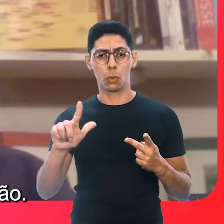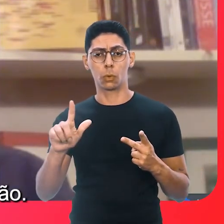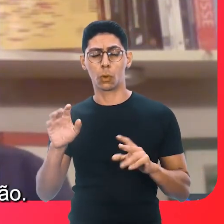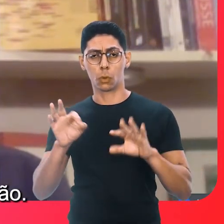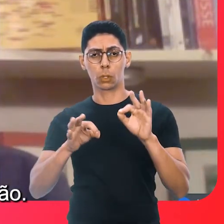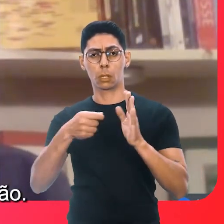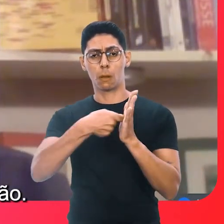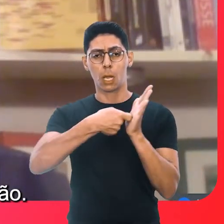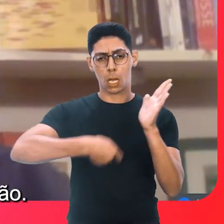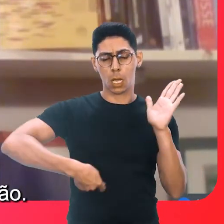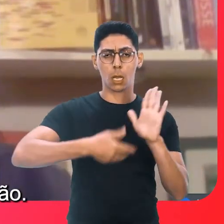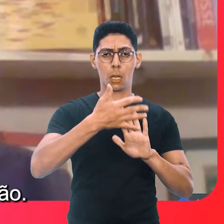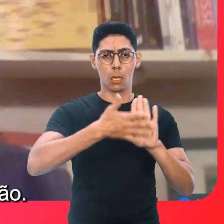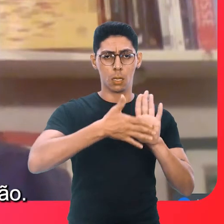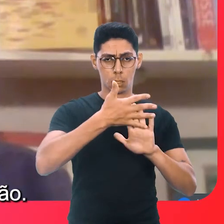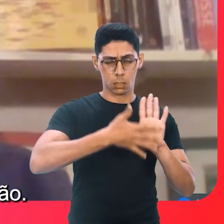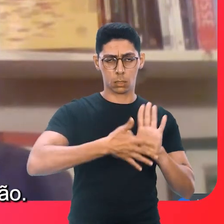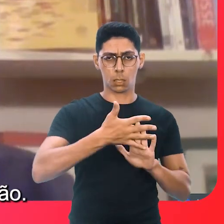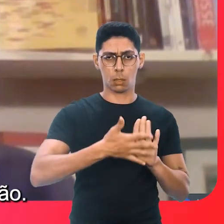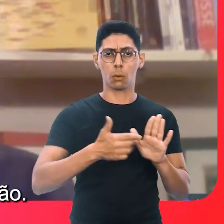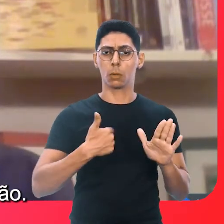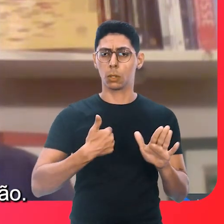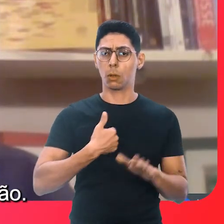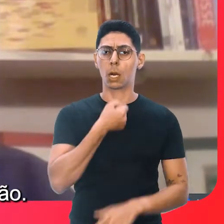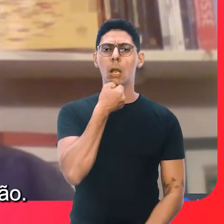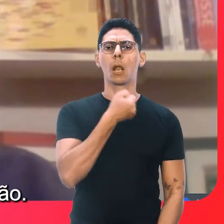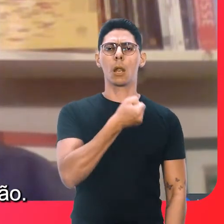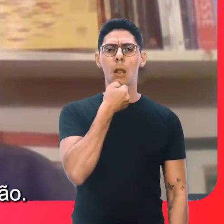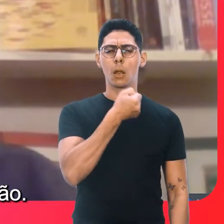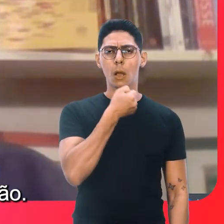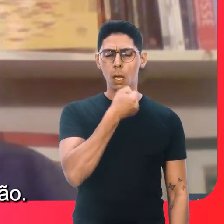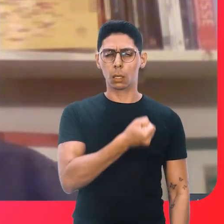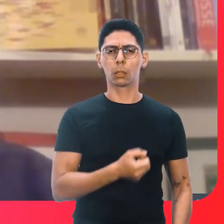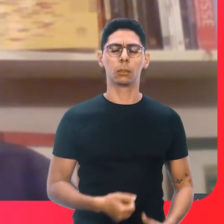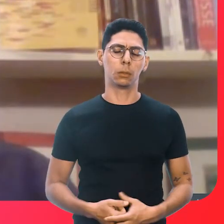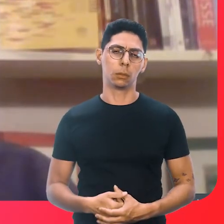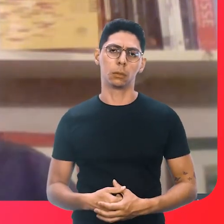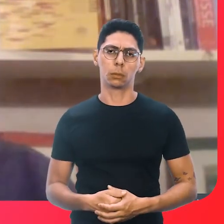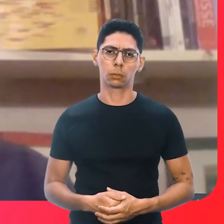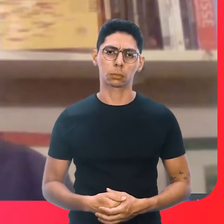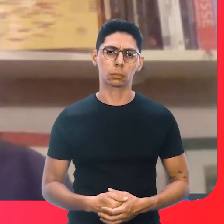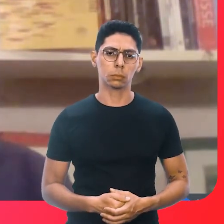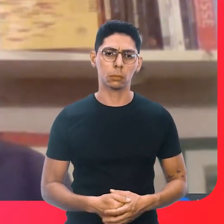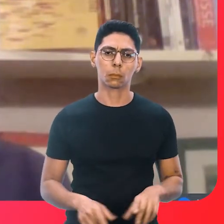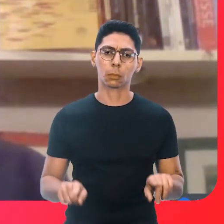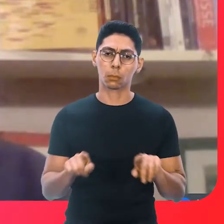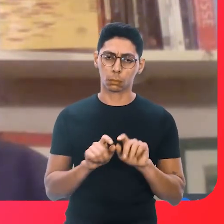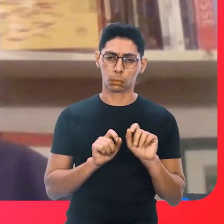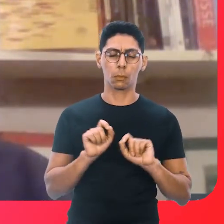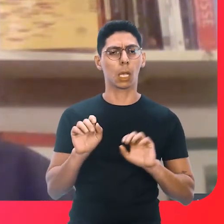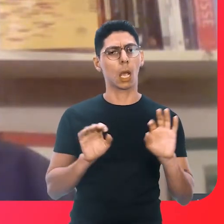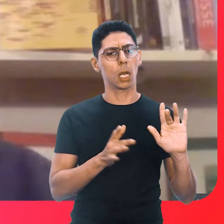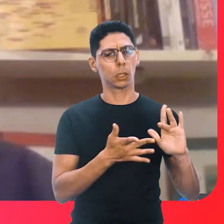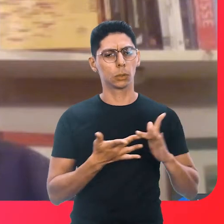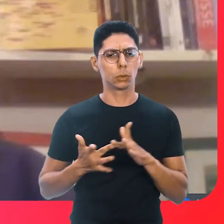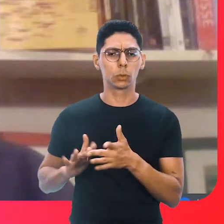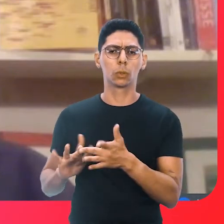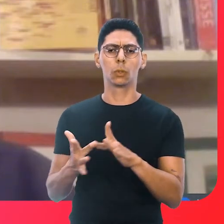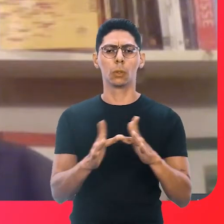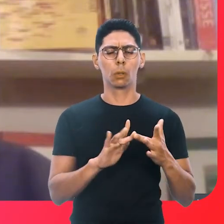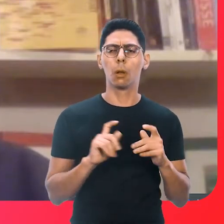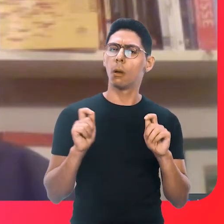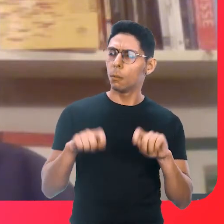fazia a redação dos minutos e eu era o locutor dos Minutos da Inclusão. E eu fazia também toda a articulação aí para